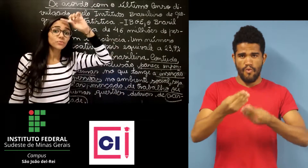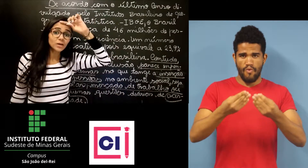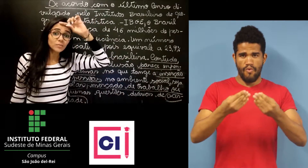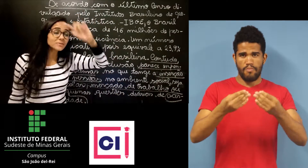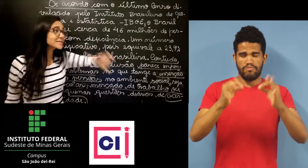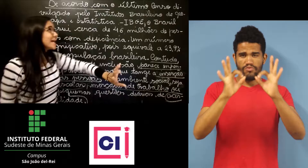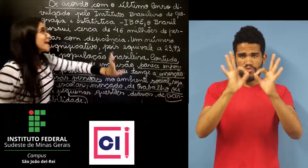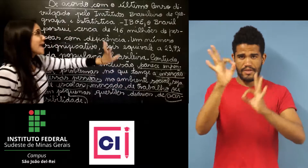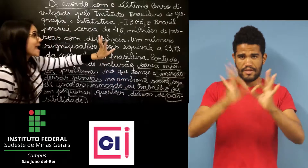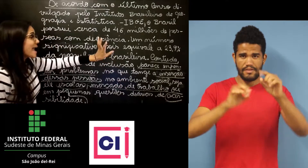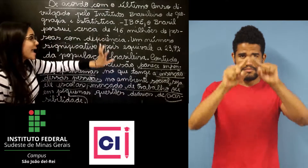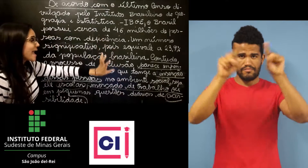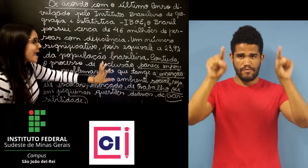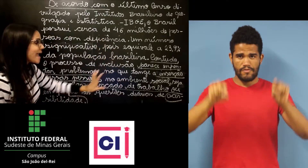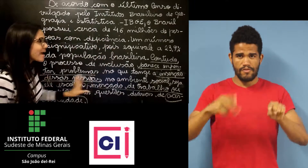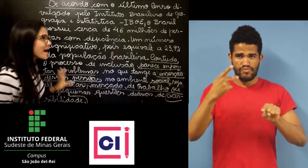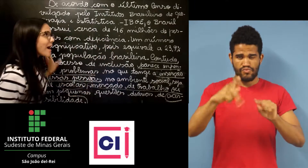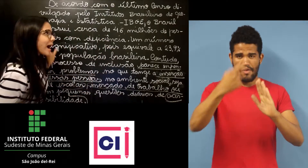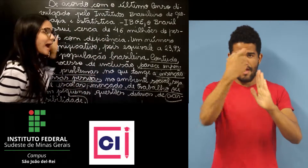Então, vamos